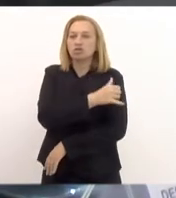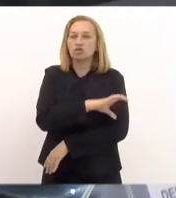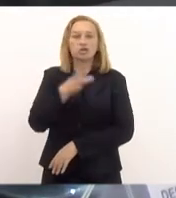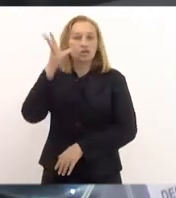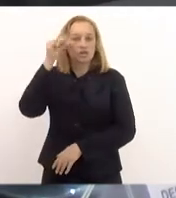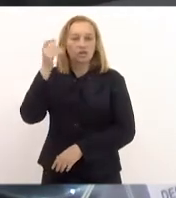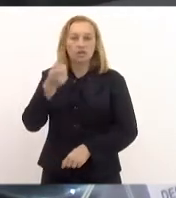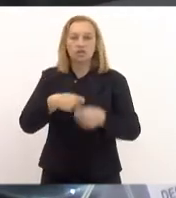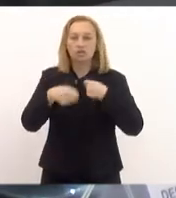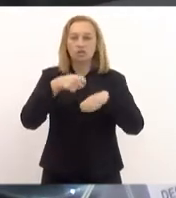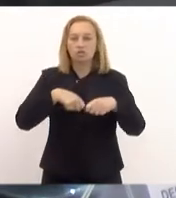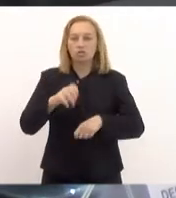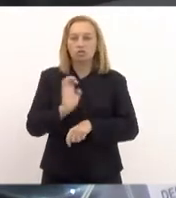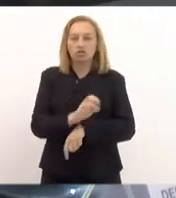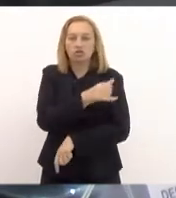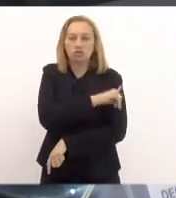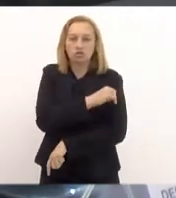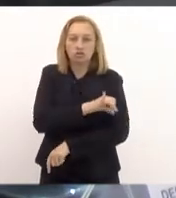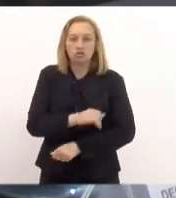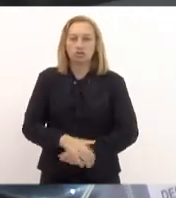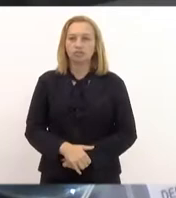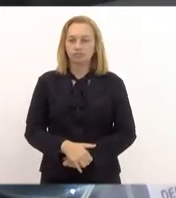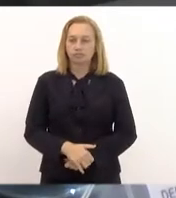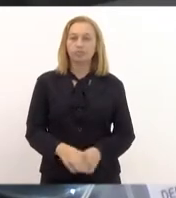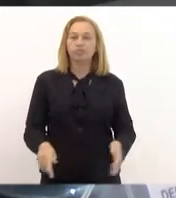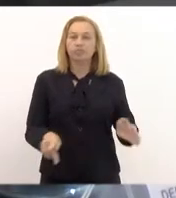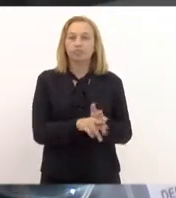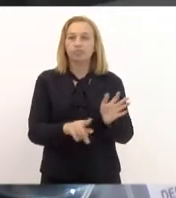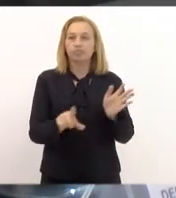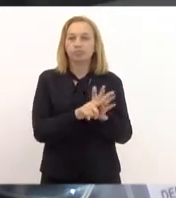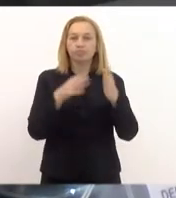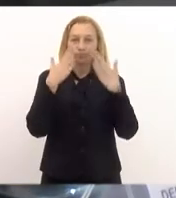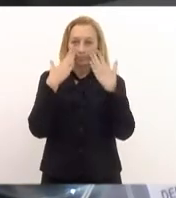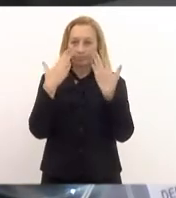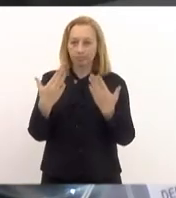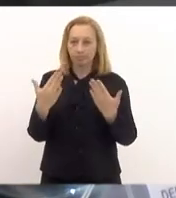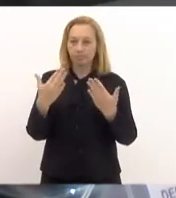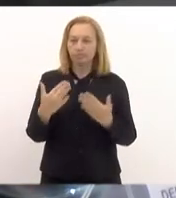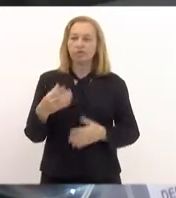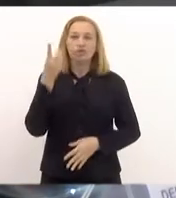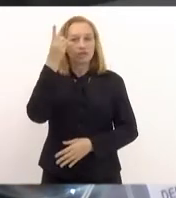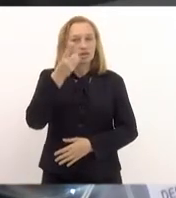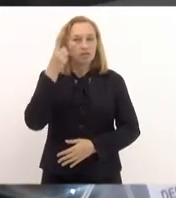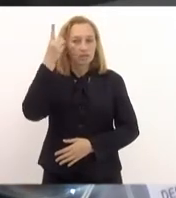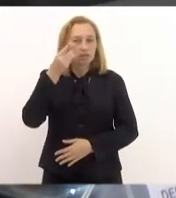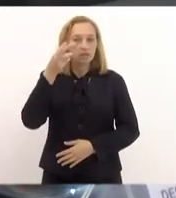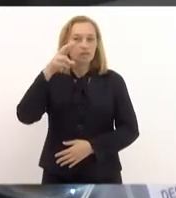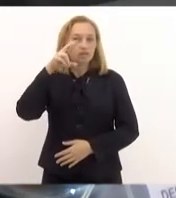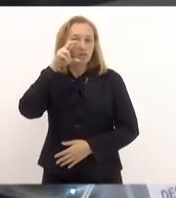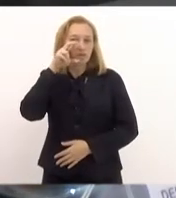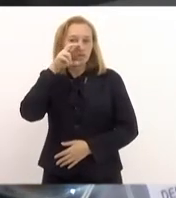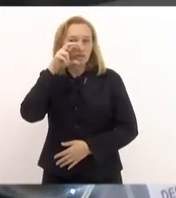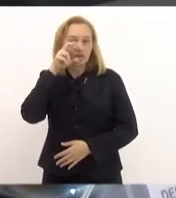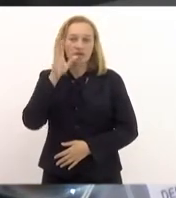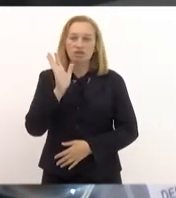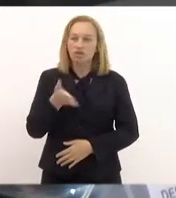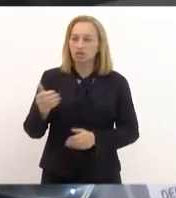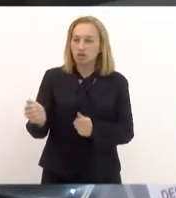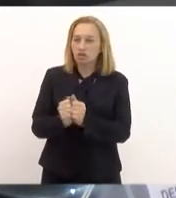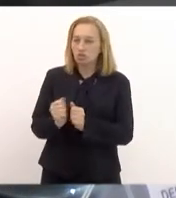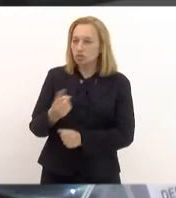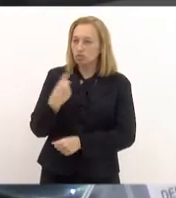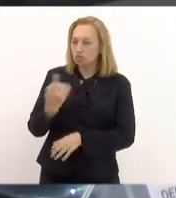econômico do Estado do Rio de Janeiro. Esse é um projeto de lei apresentado pelo deputado Rosenberg Reis, que já está conosco